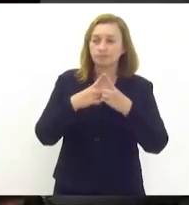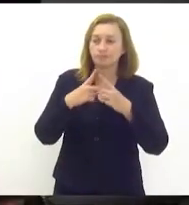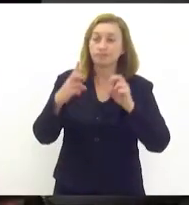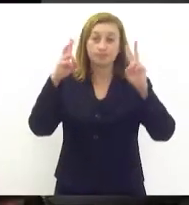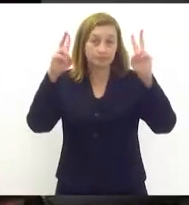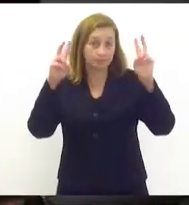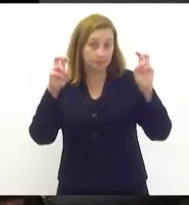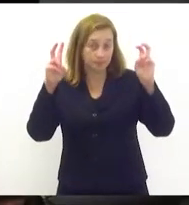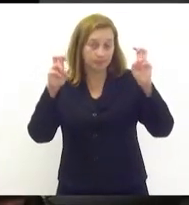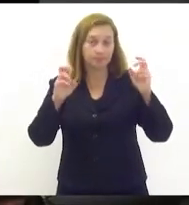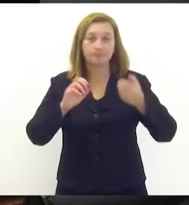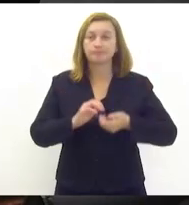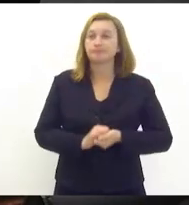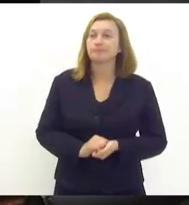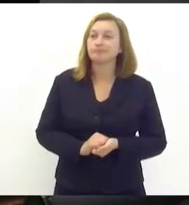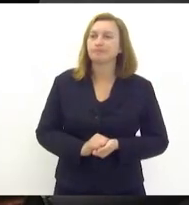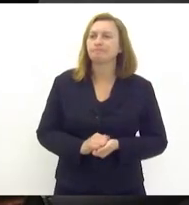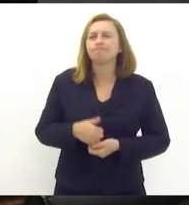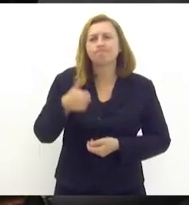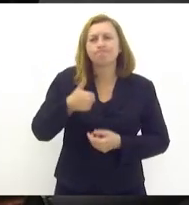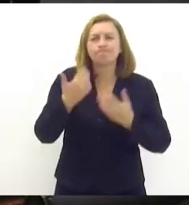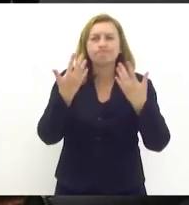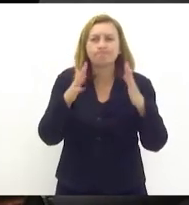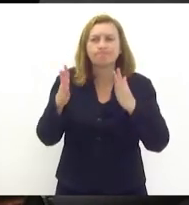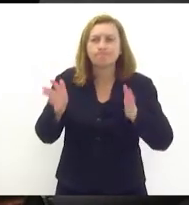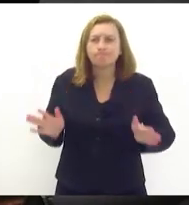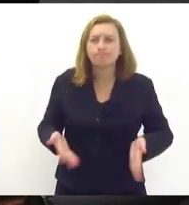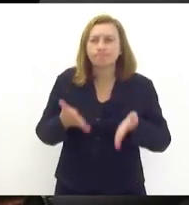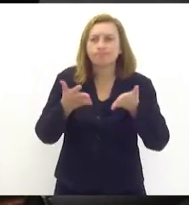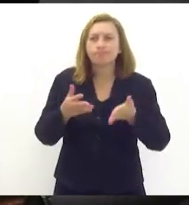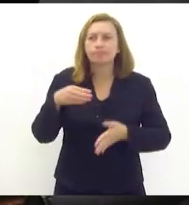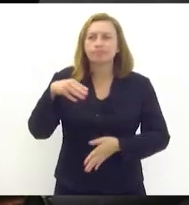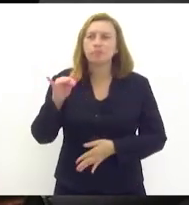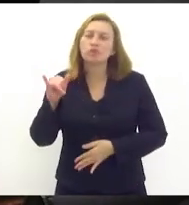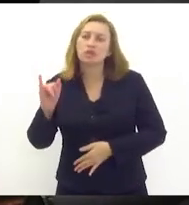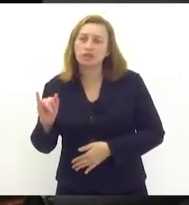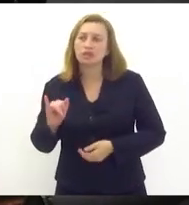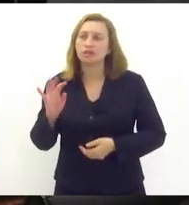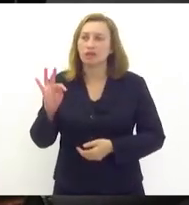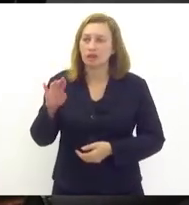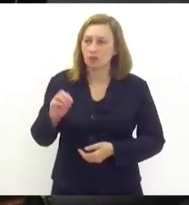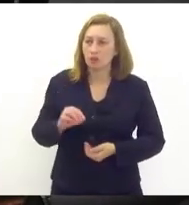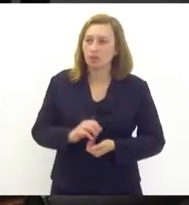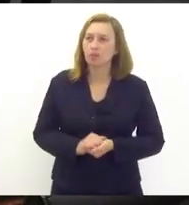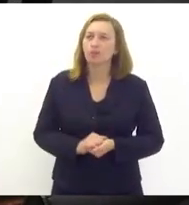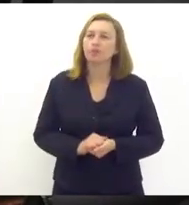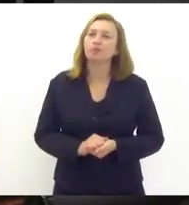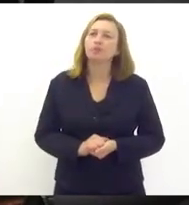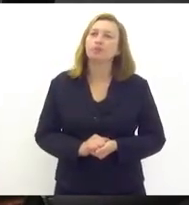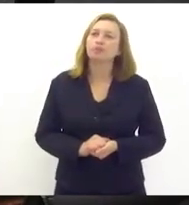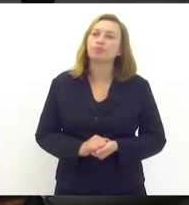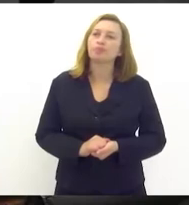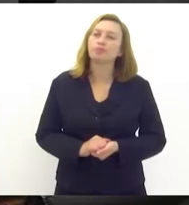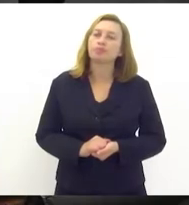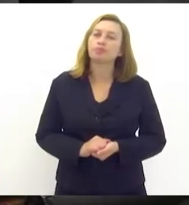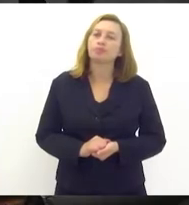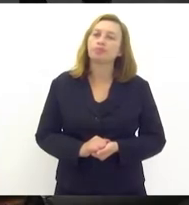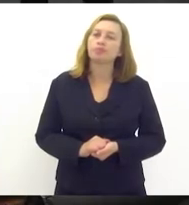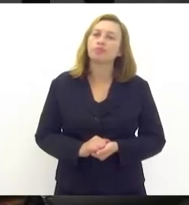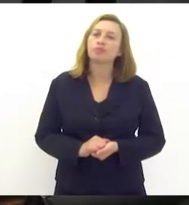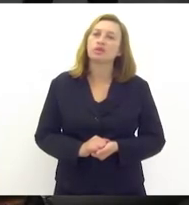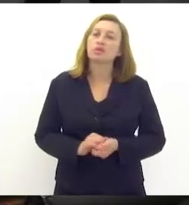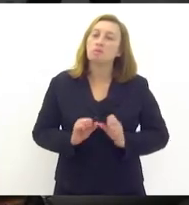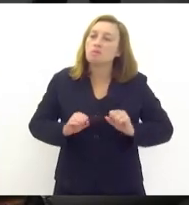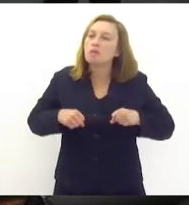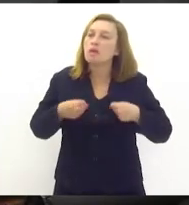matéria eu queria primeiro parabenizar a iniciativa do deputado Muniz Neto que vai presidindo à frente em